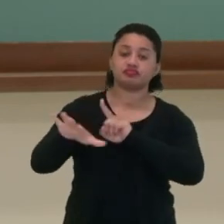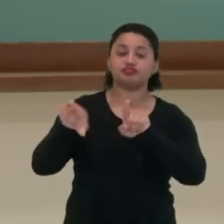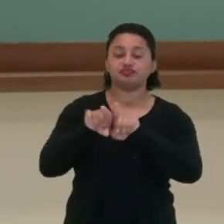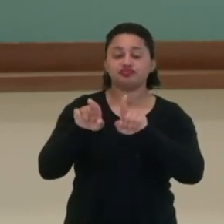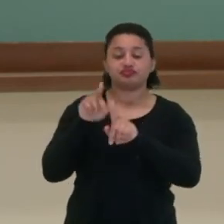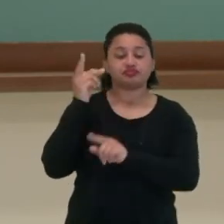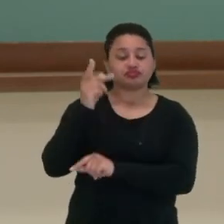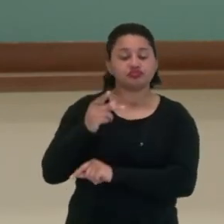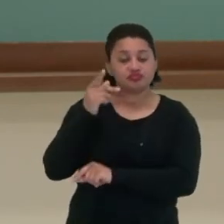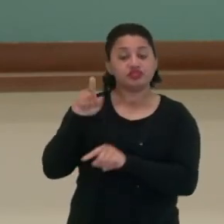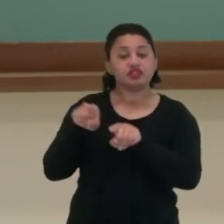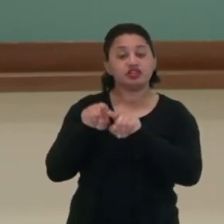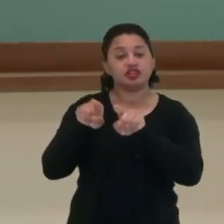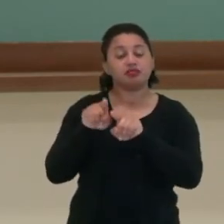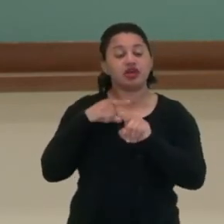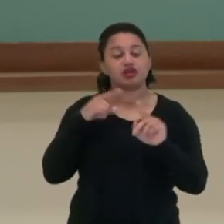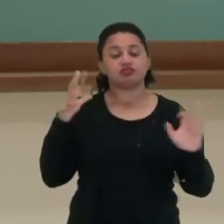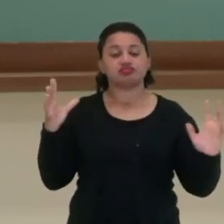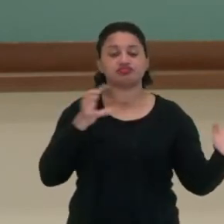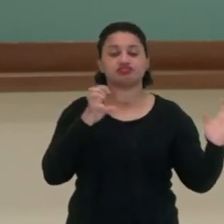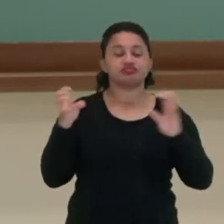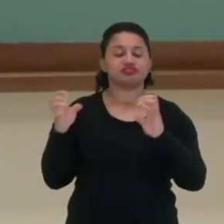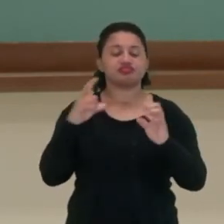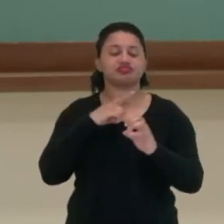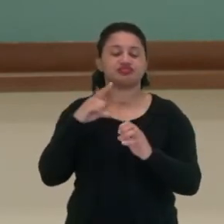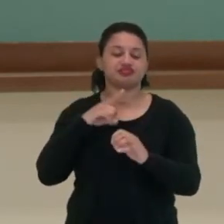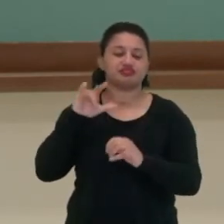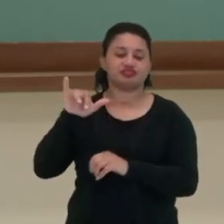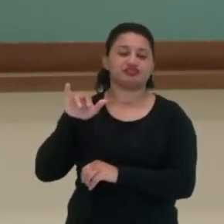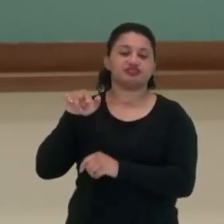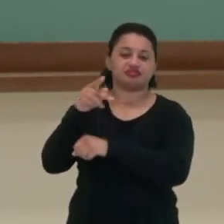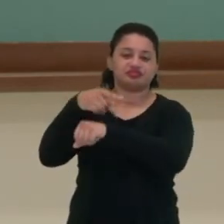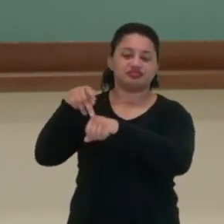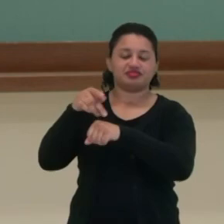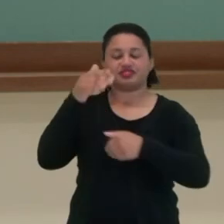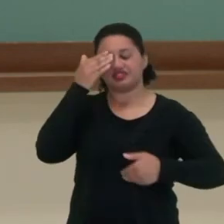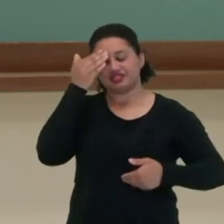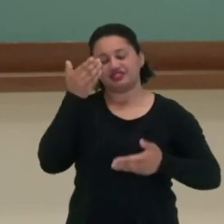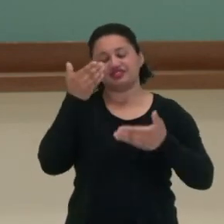Irã e alguns conflitos presentes nesse